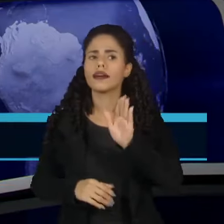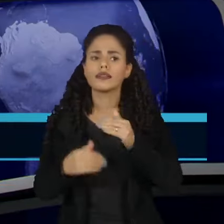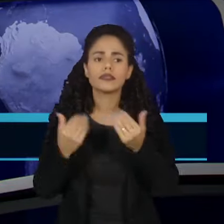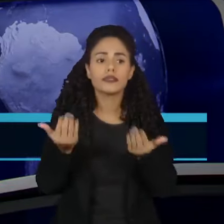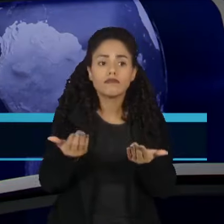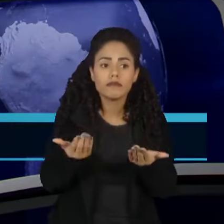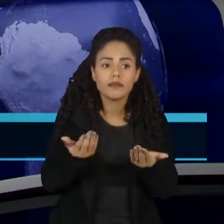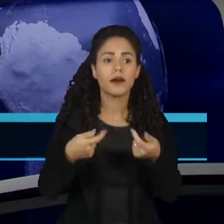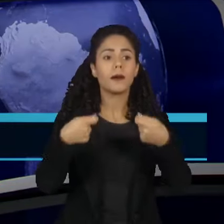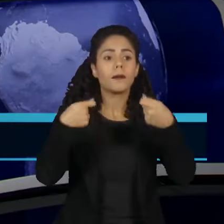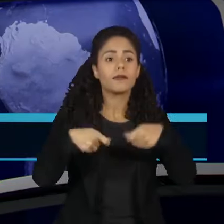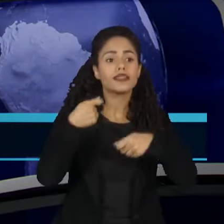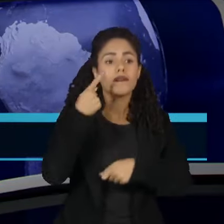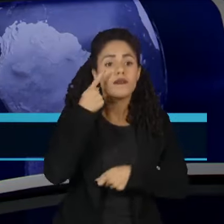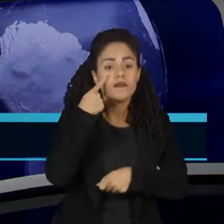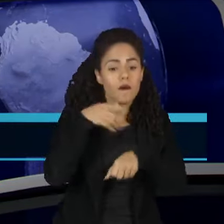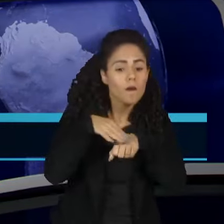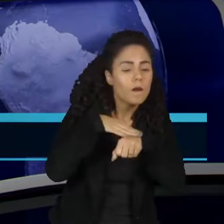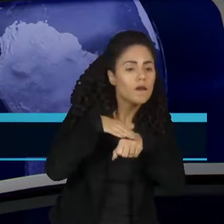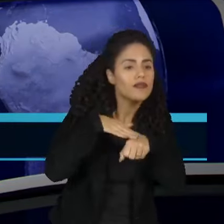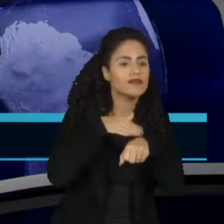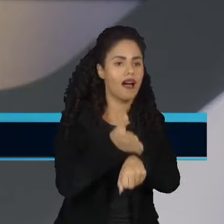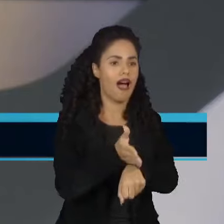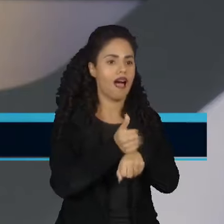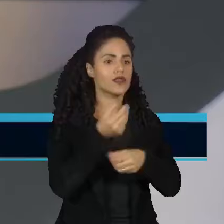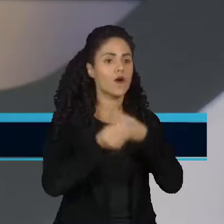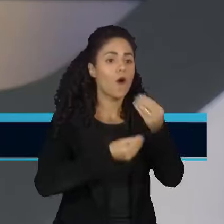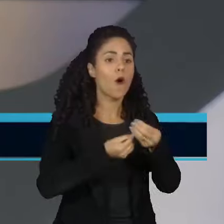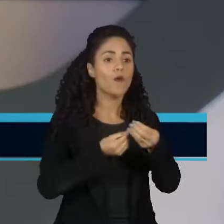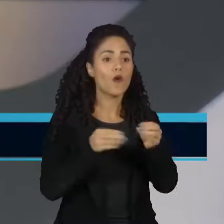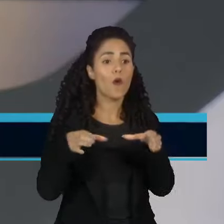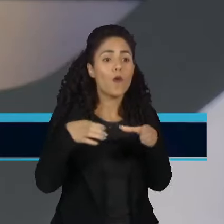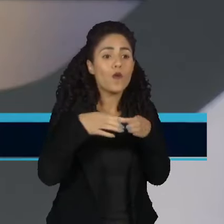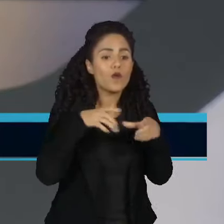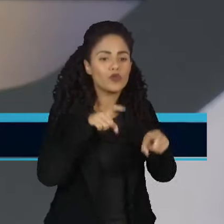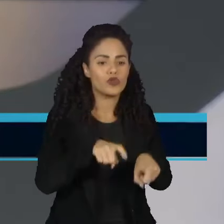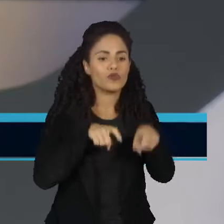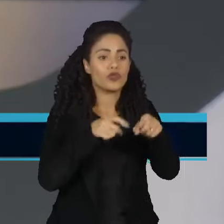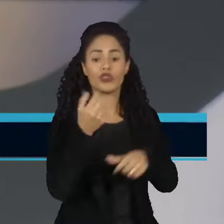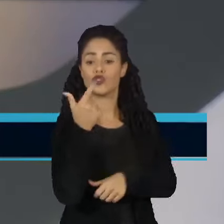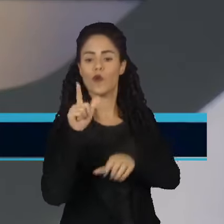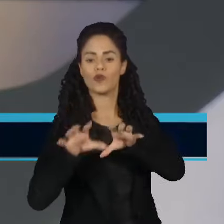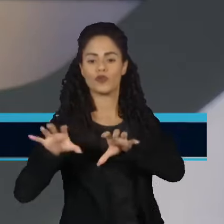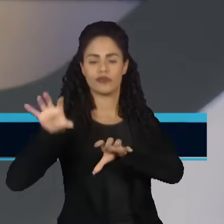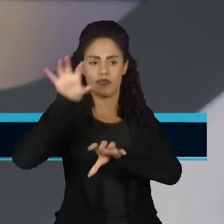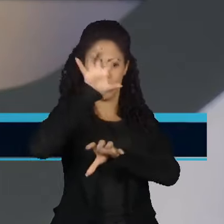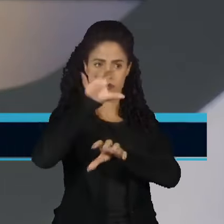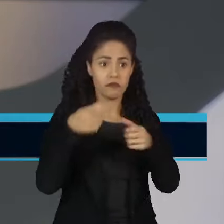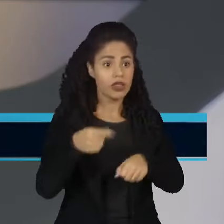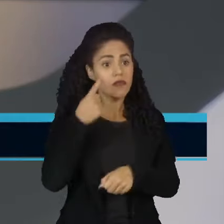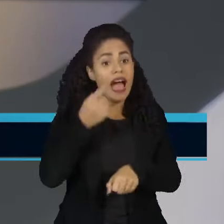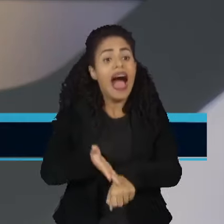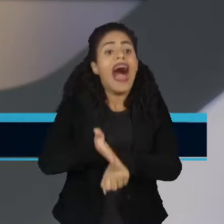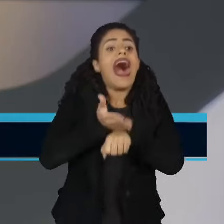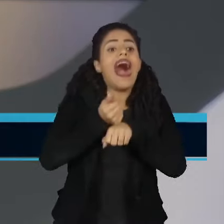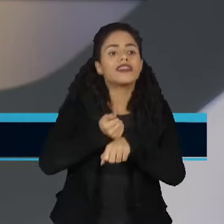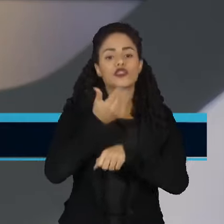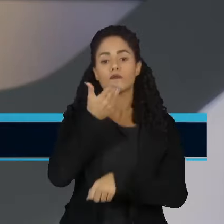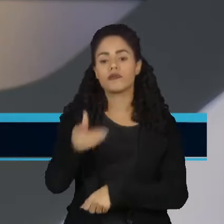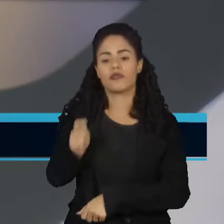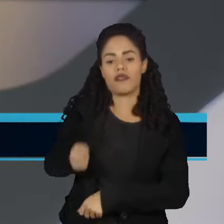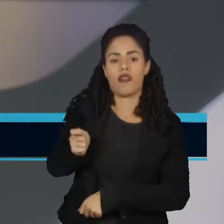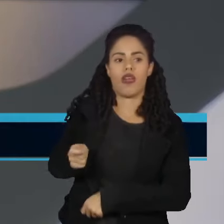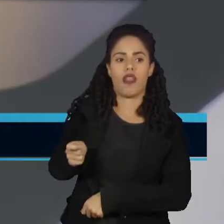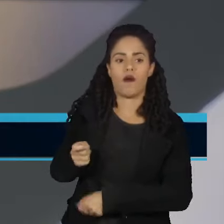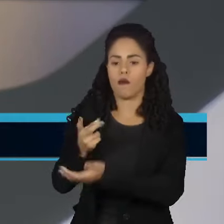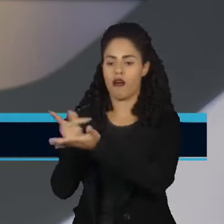claro que tinha que ter havido uma conversa prévia com os produtores. Tudo que está sendo feito agora devia ter sido feito antes de se promover o